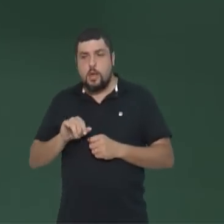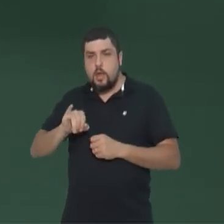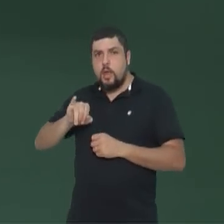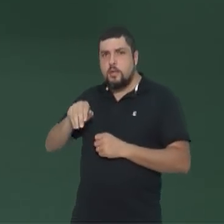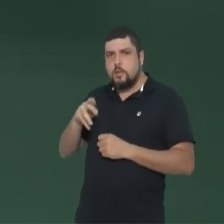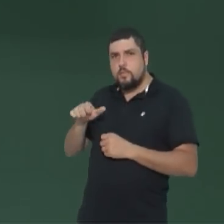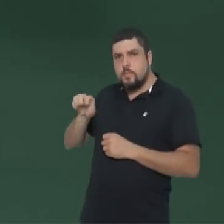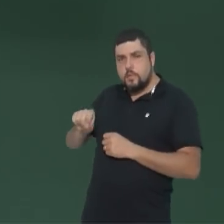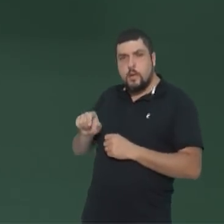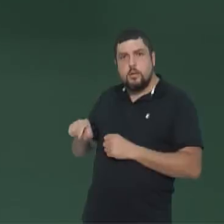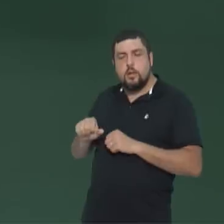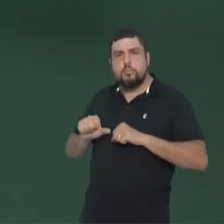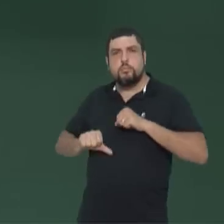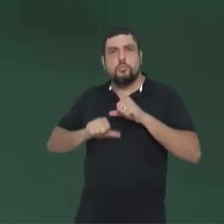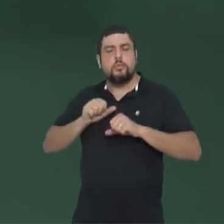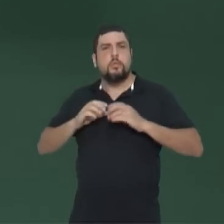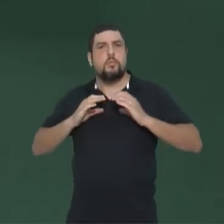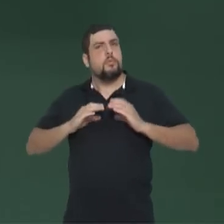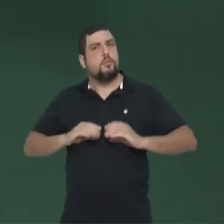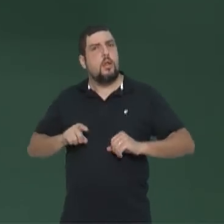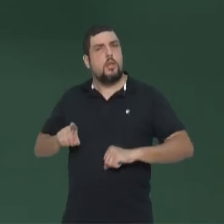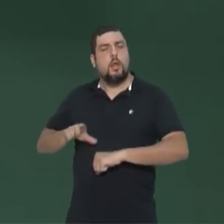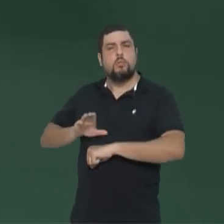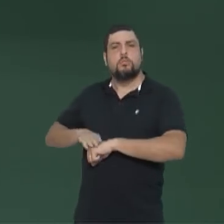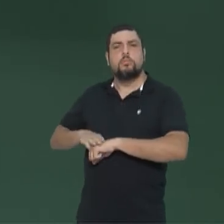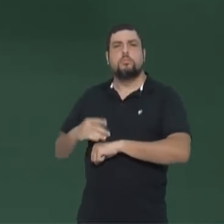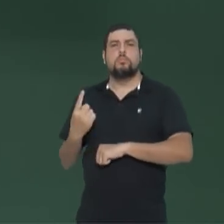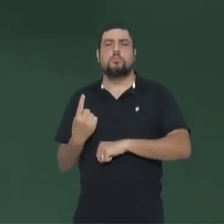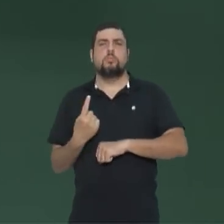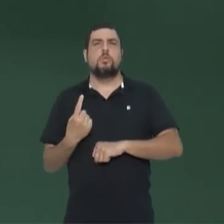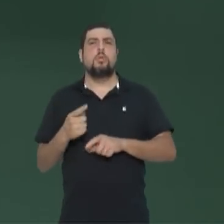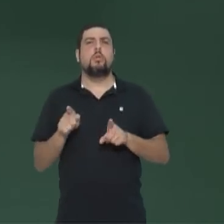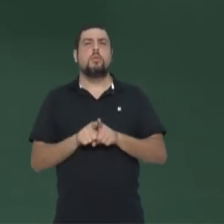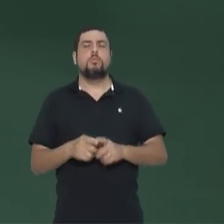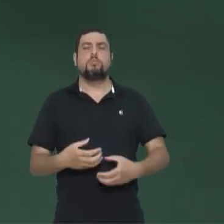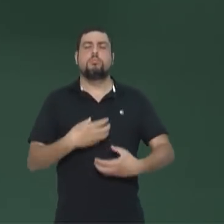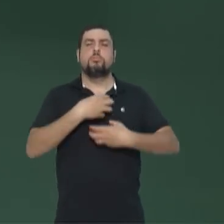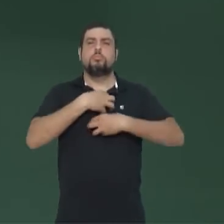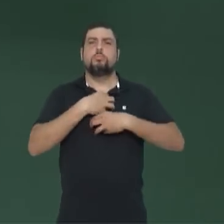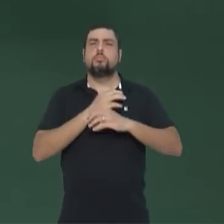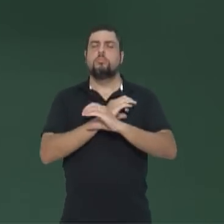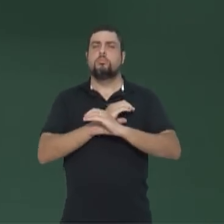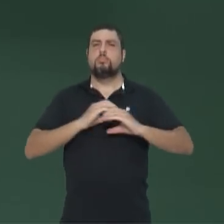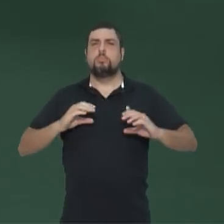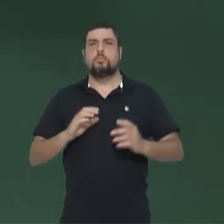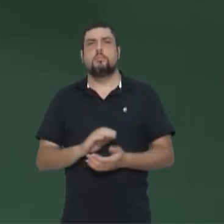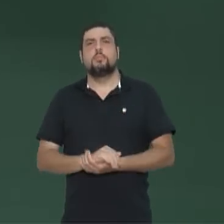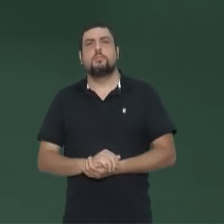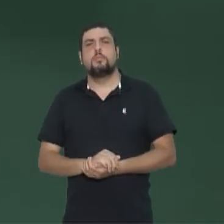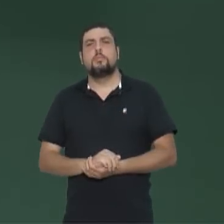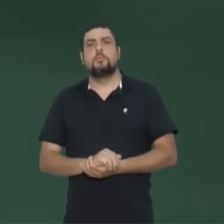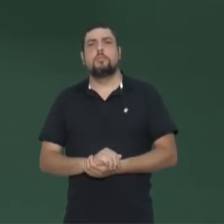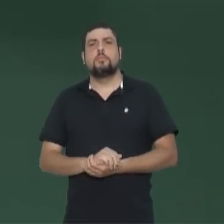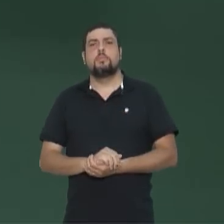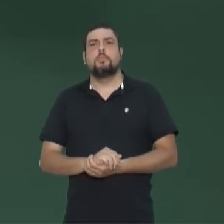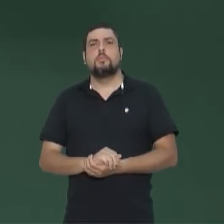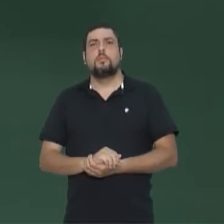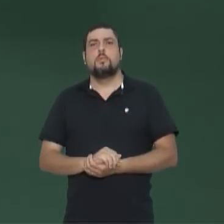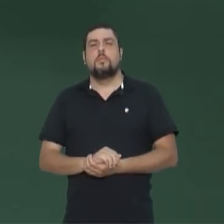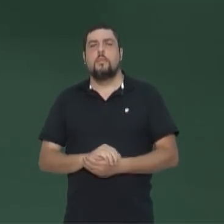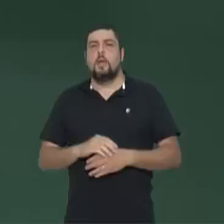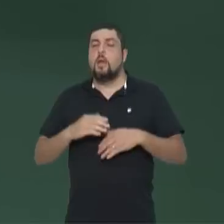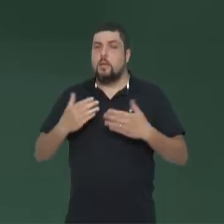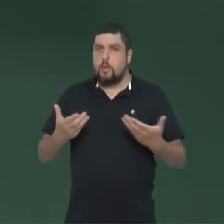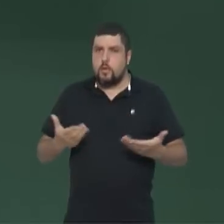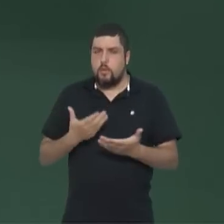seu comportamento, está mais independente e confiante. Então, o que aconteceu nesta aula?